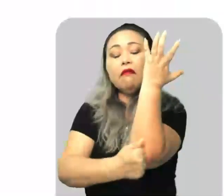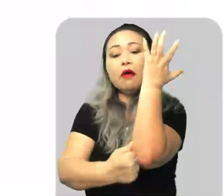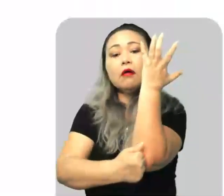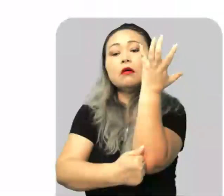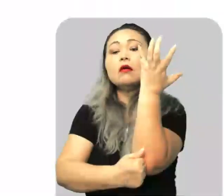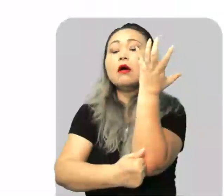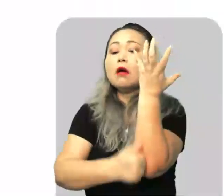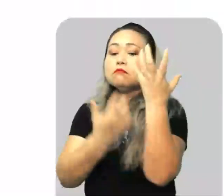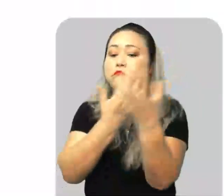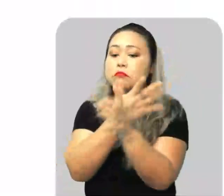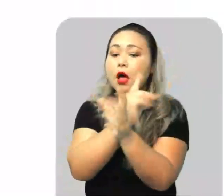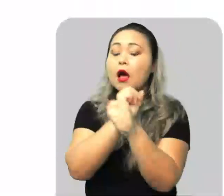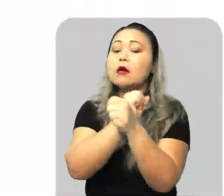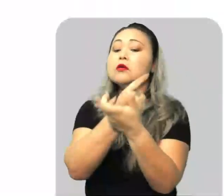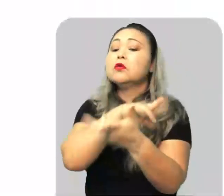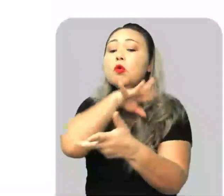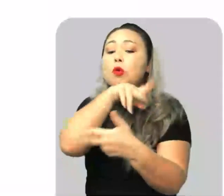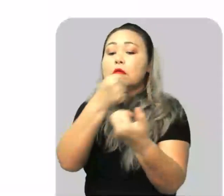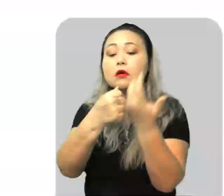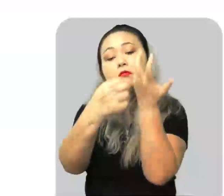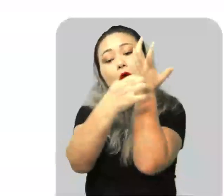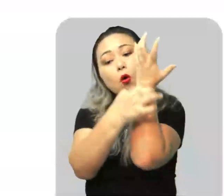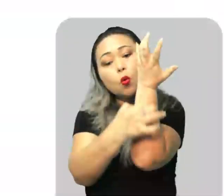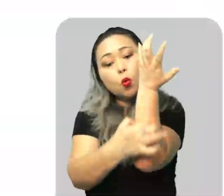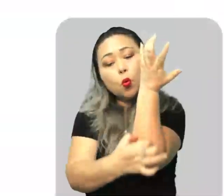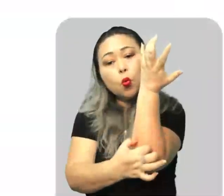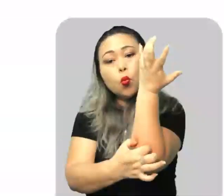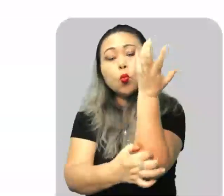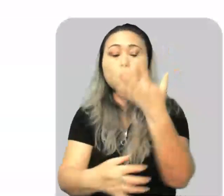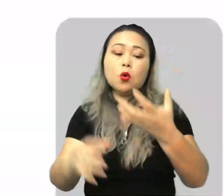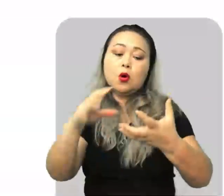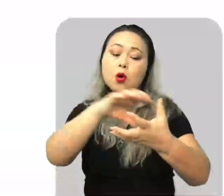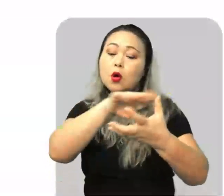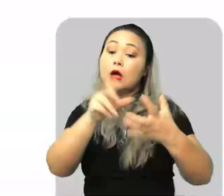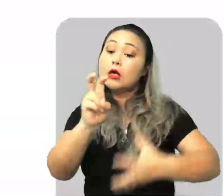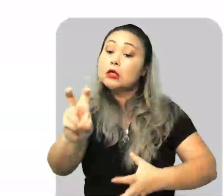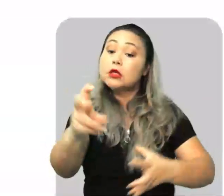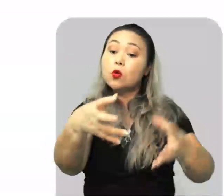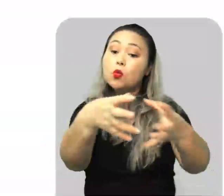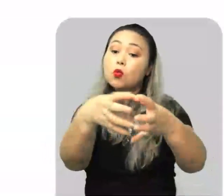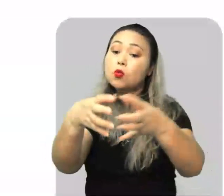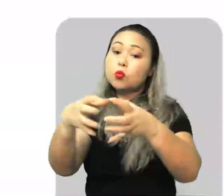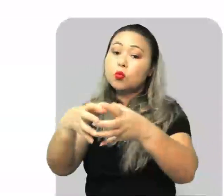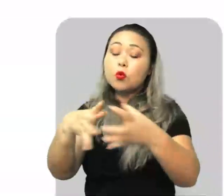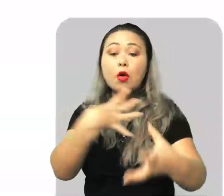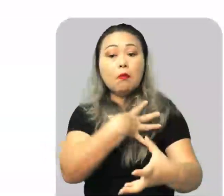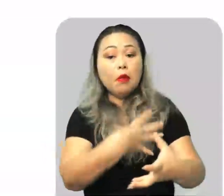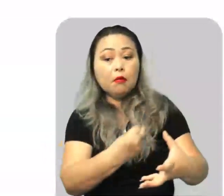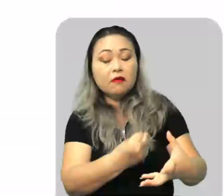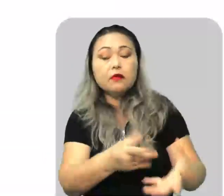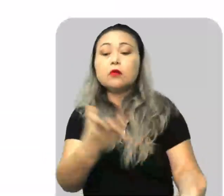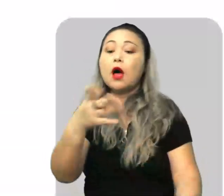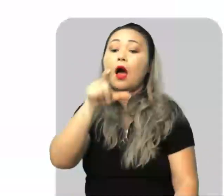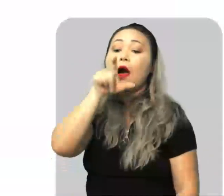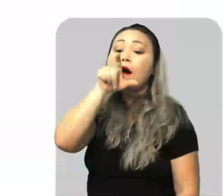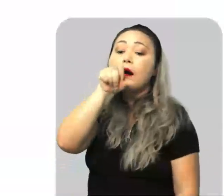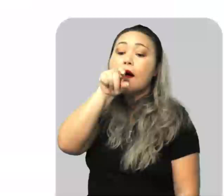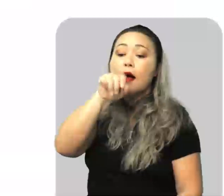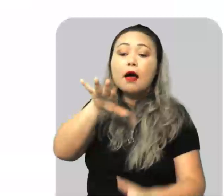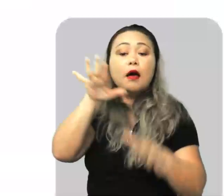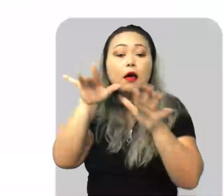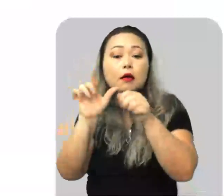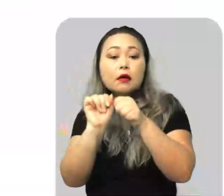são chamadas de animais vertebrados. Eles se dividem em 5 grupos: mamíferos,